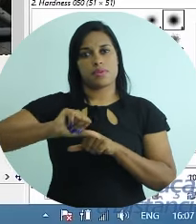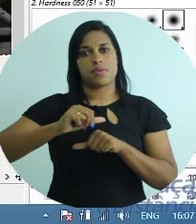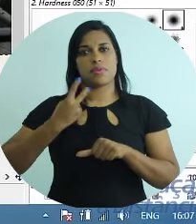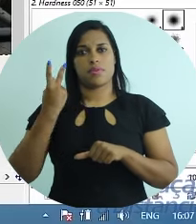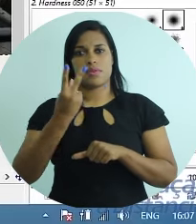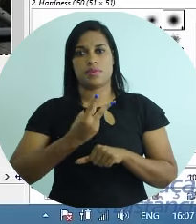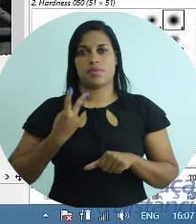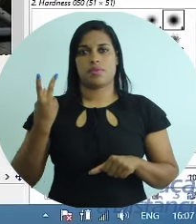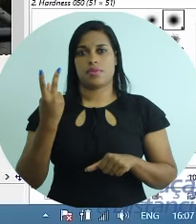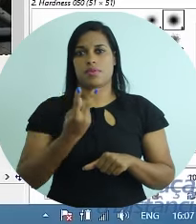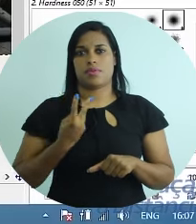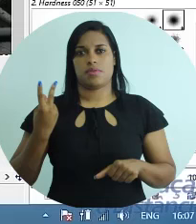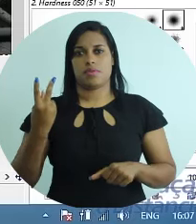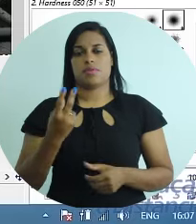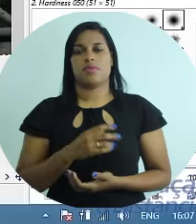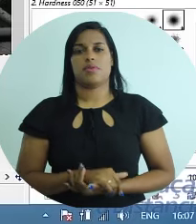valor